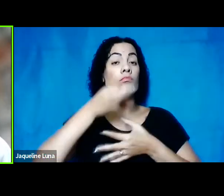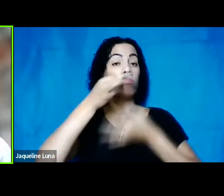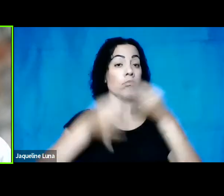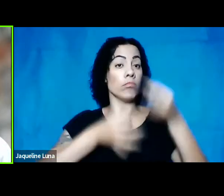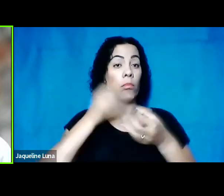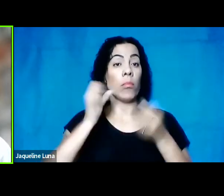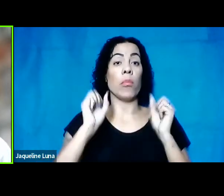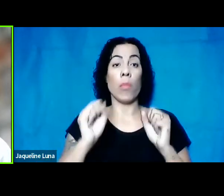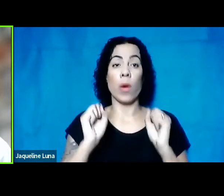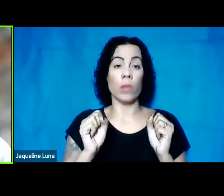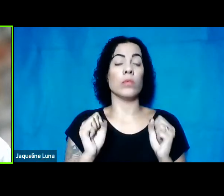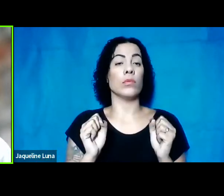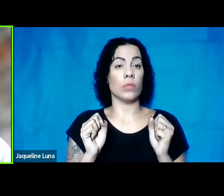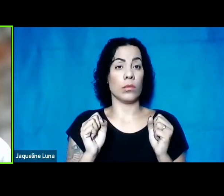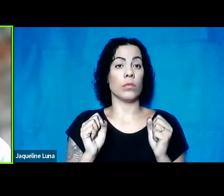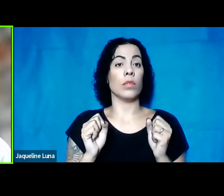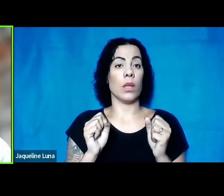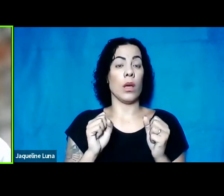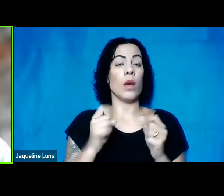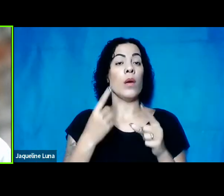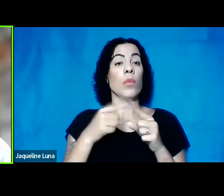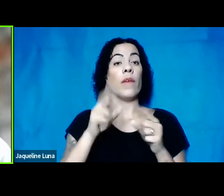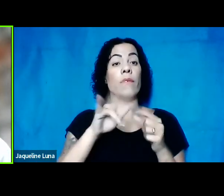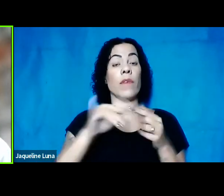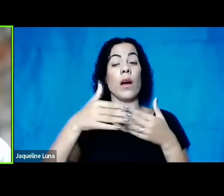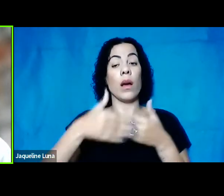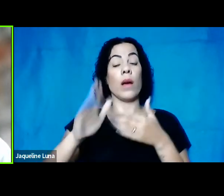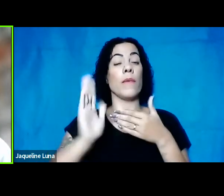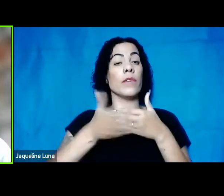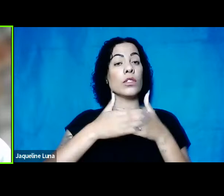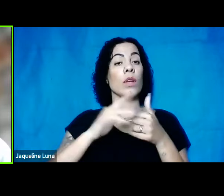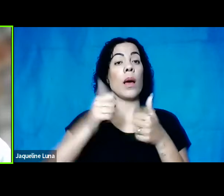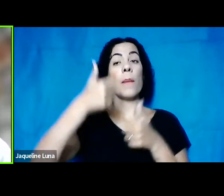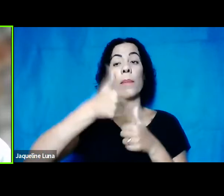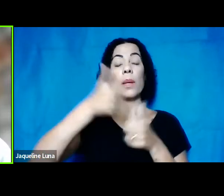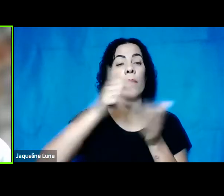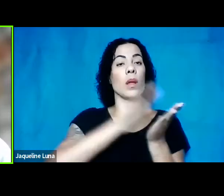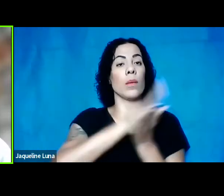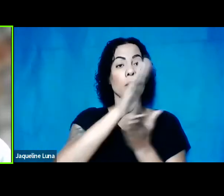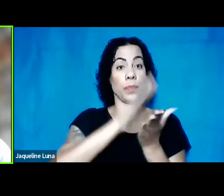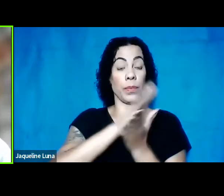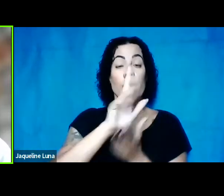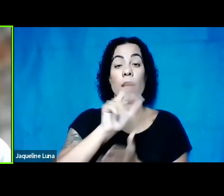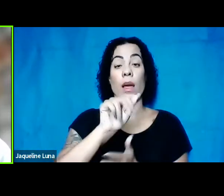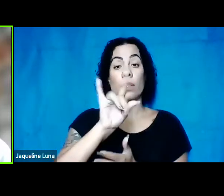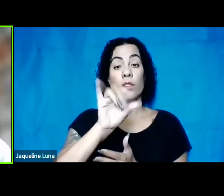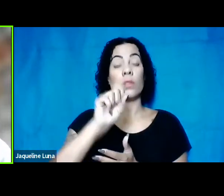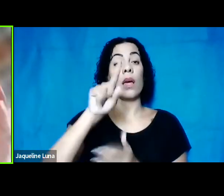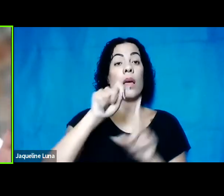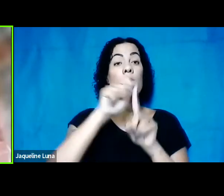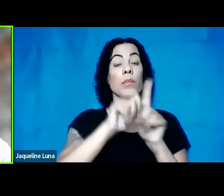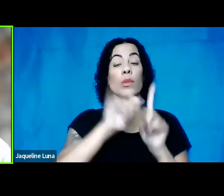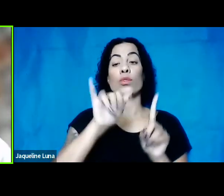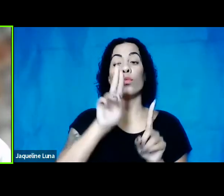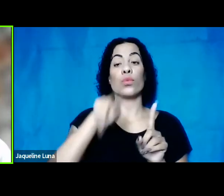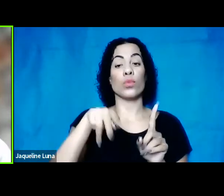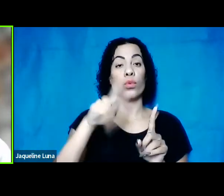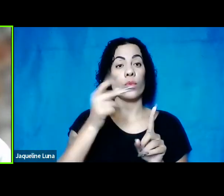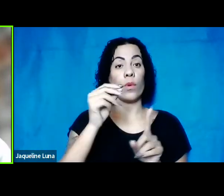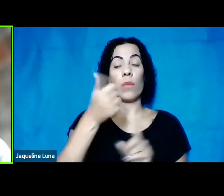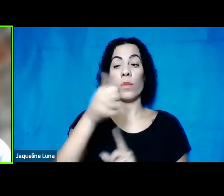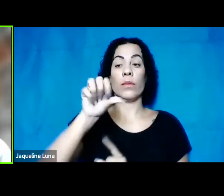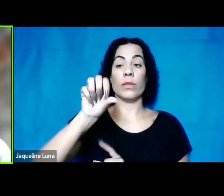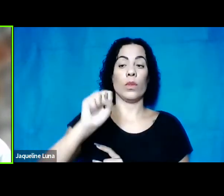Fechando aqui, a primeira publicação do Hades, em junho de 82, ela pedia críticas, como